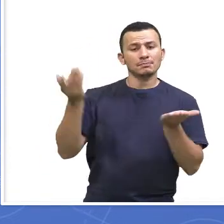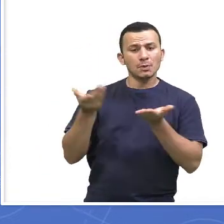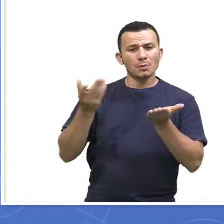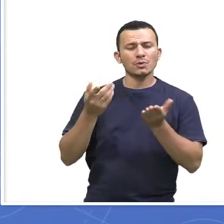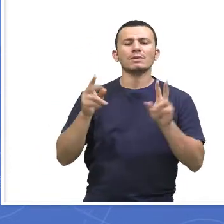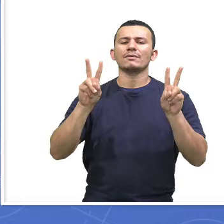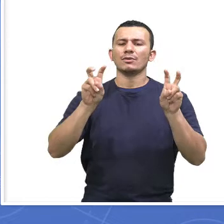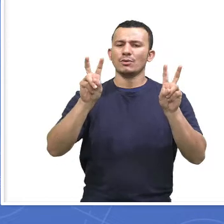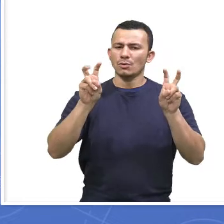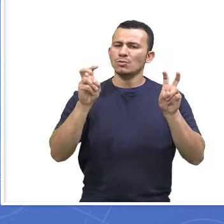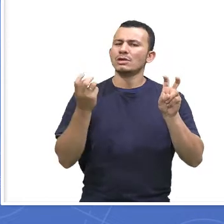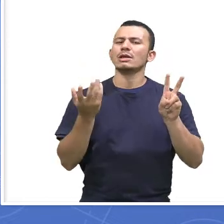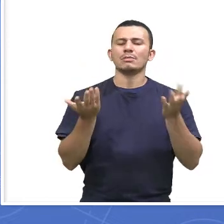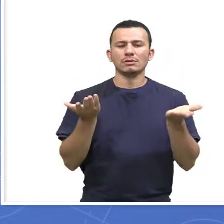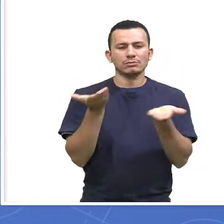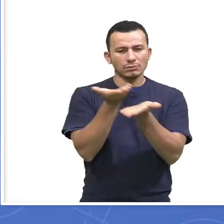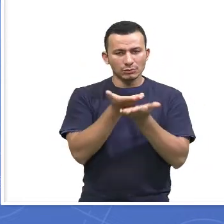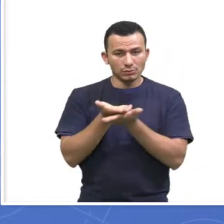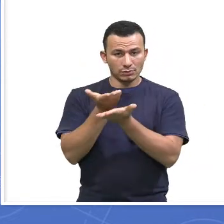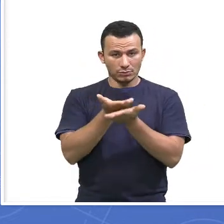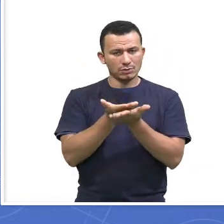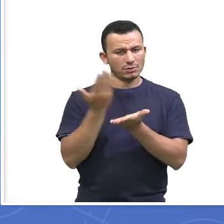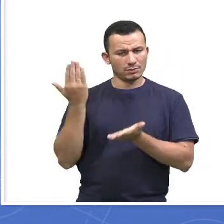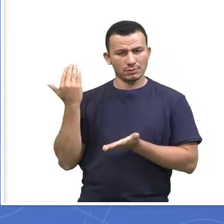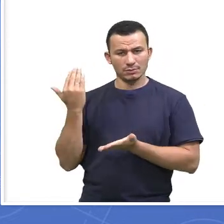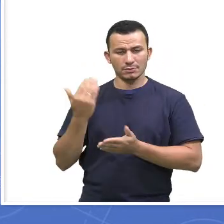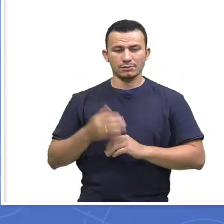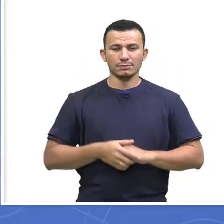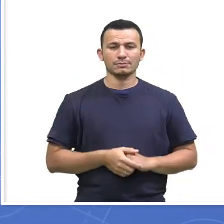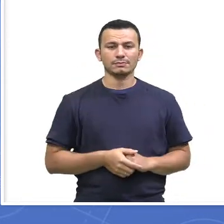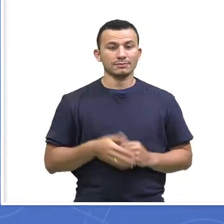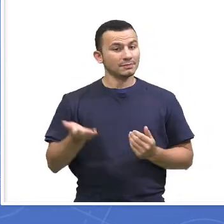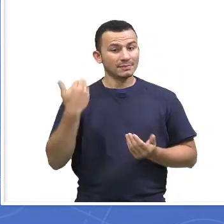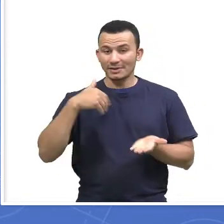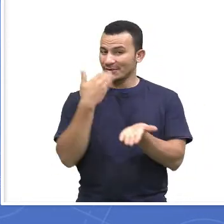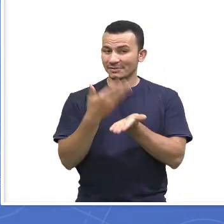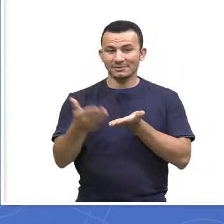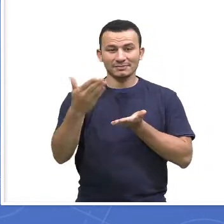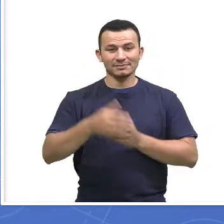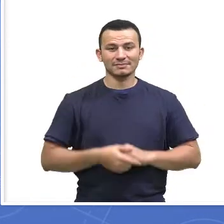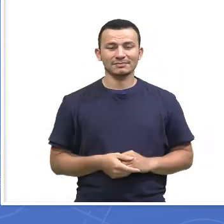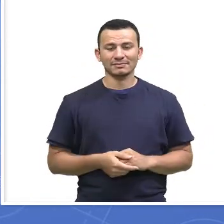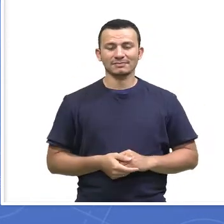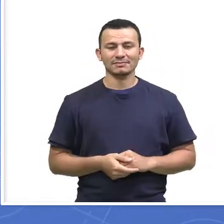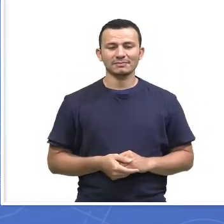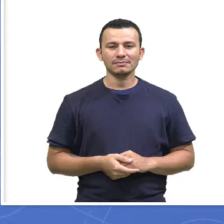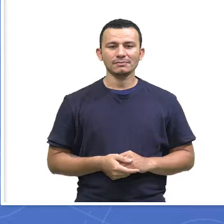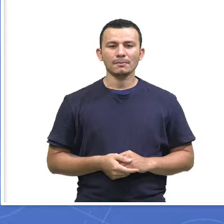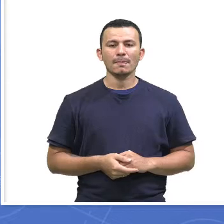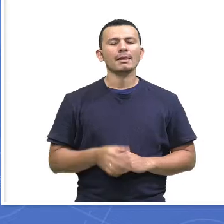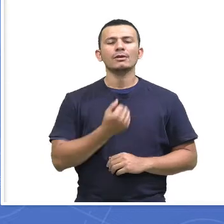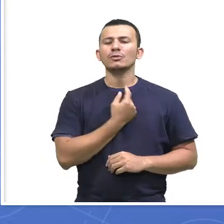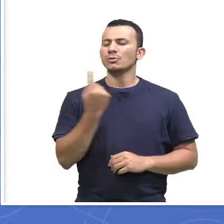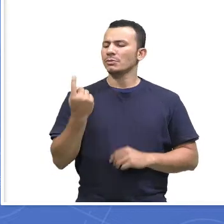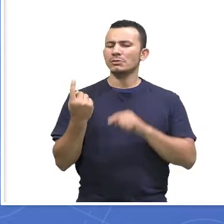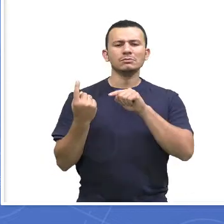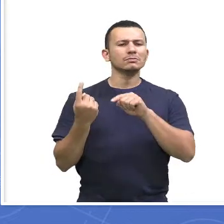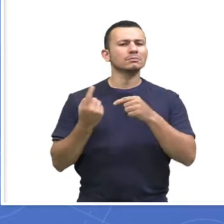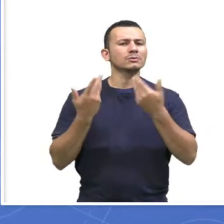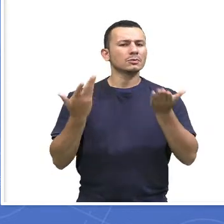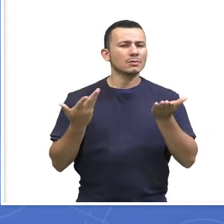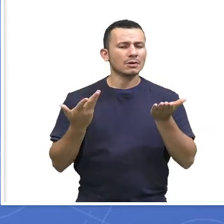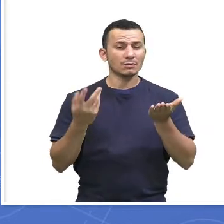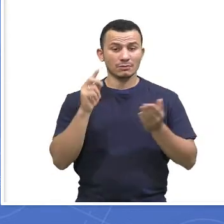assunto que nós tratamos nessa aula, né? Vamos começar? Então vamos lá, vamos ver qual foi a nossa primeira questão aí, proposta